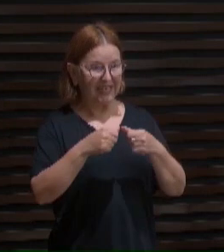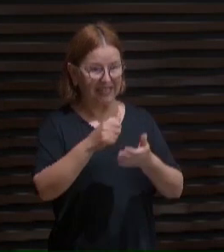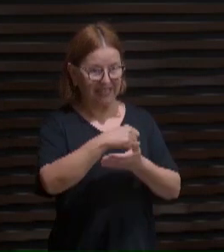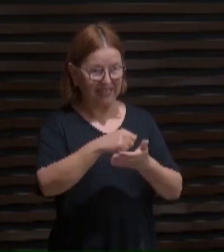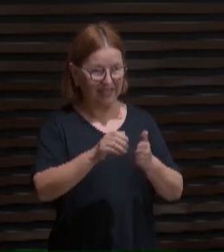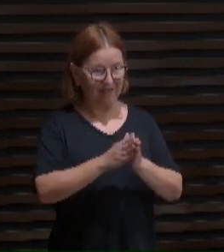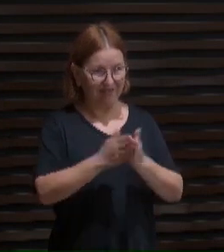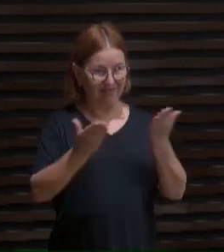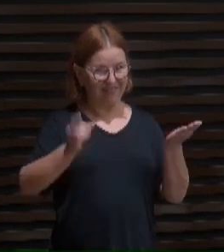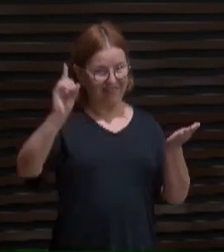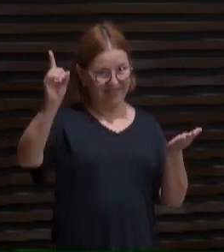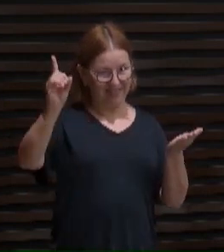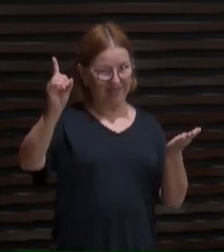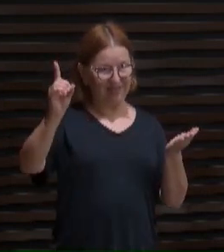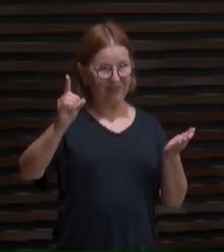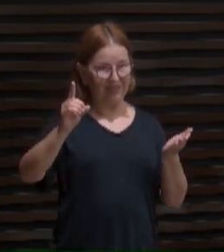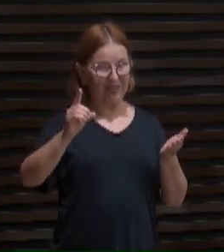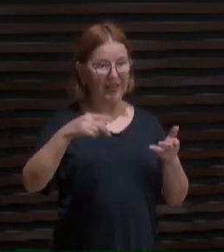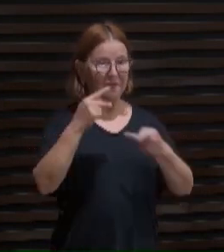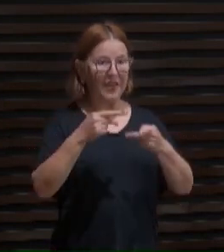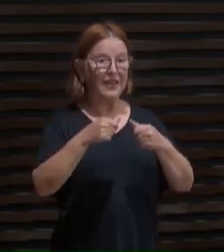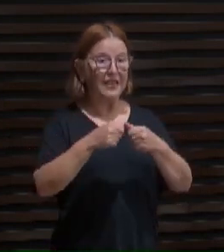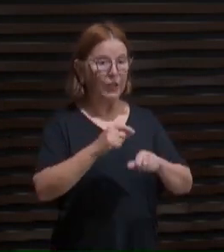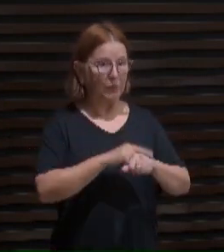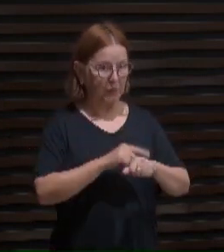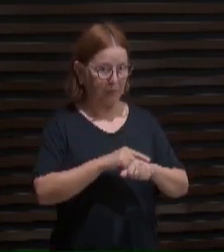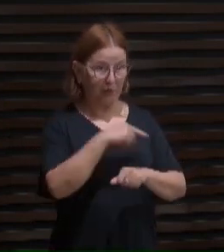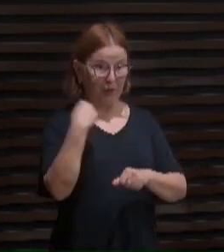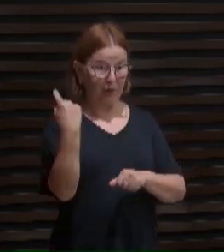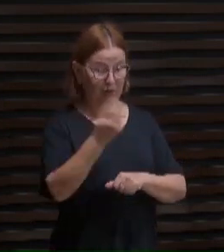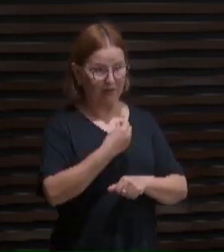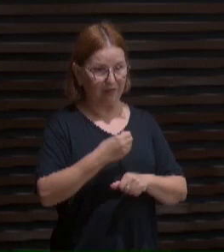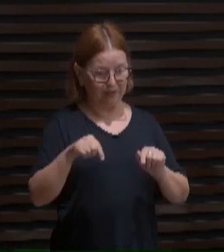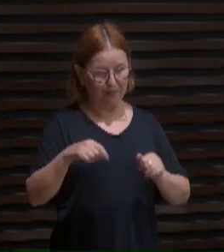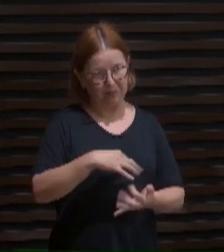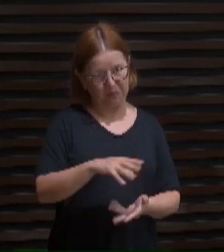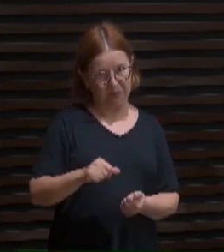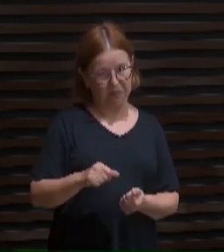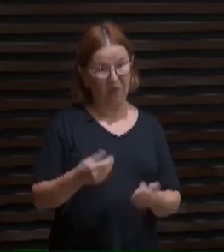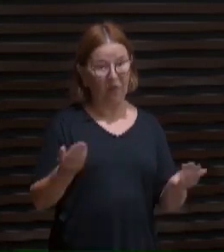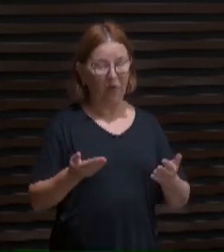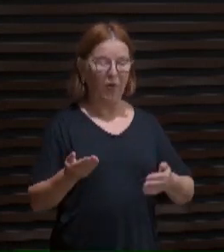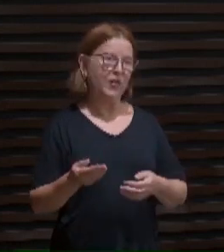sobre este momento em que estamos vivendo. Hoje nós vivemos a guerra do